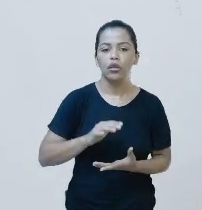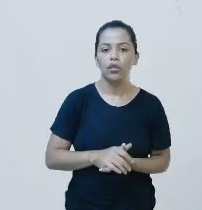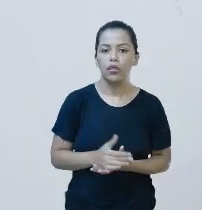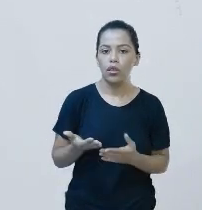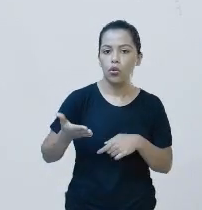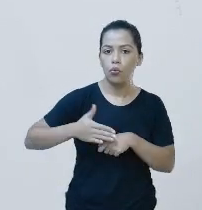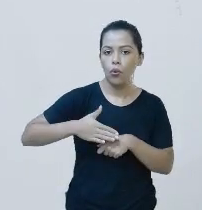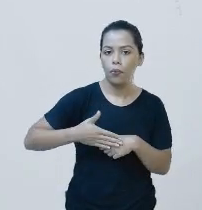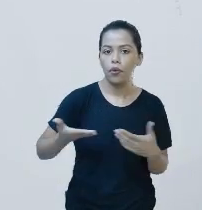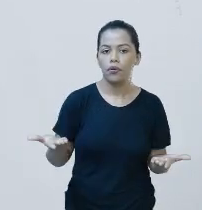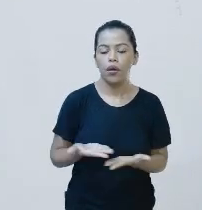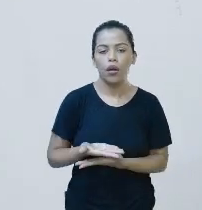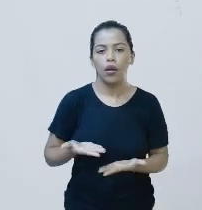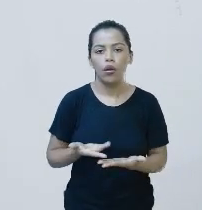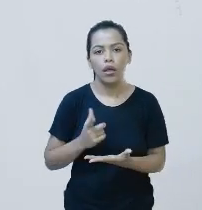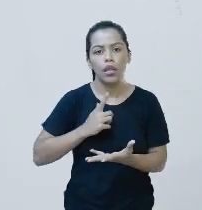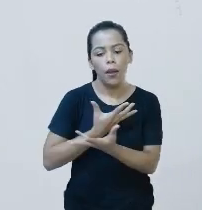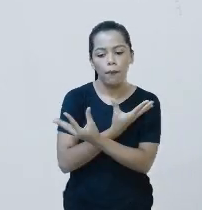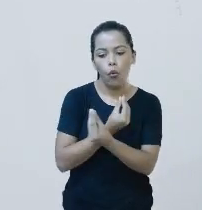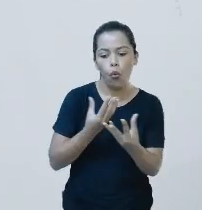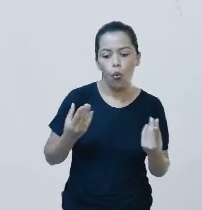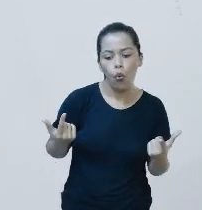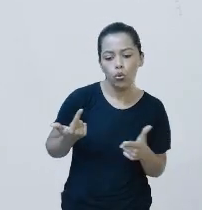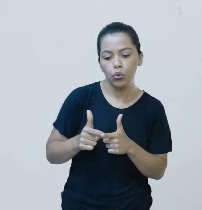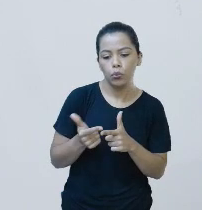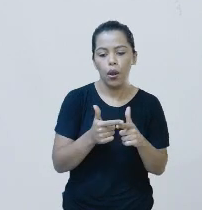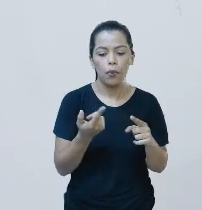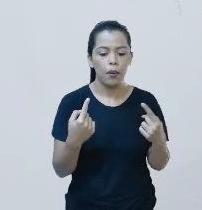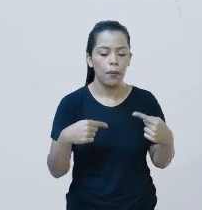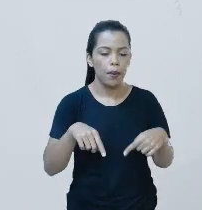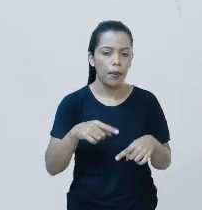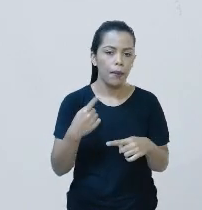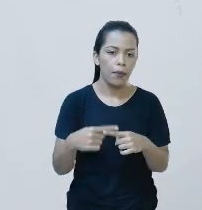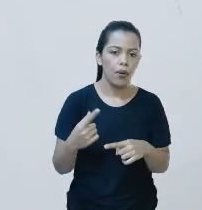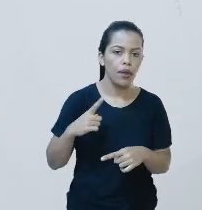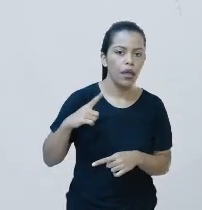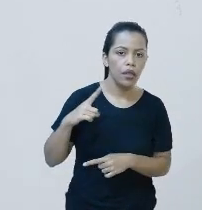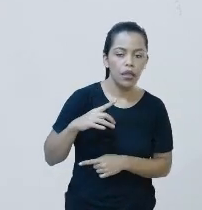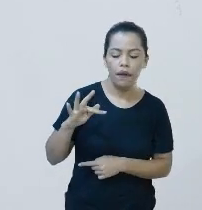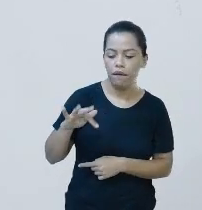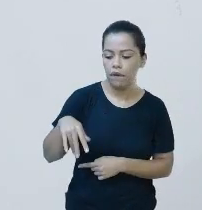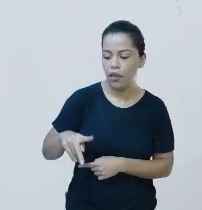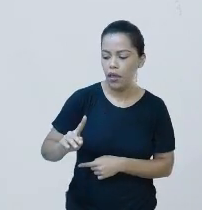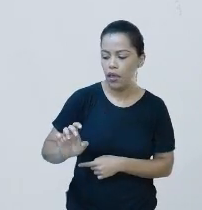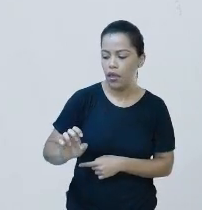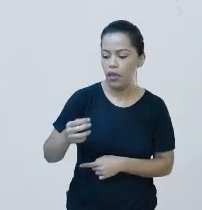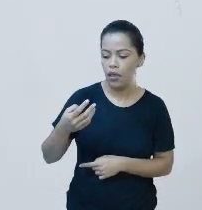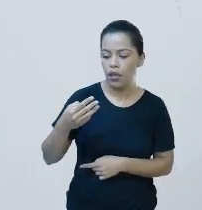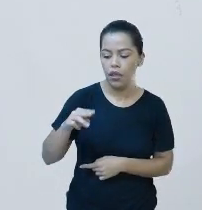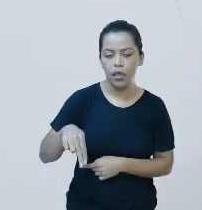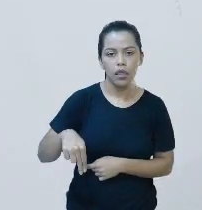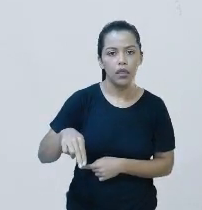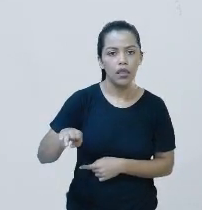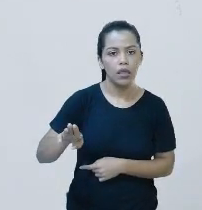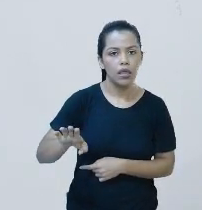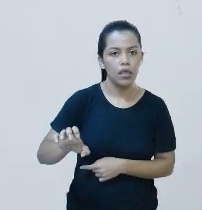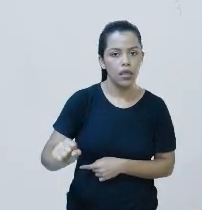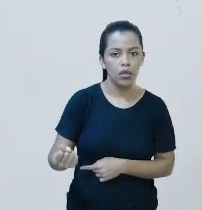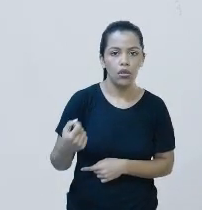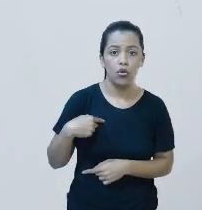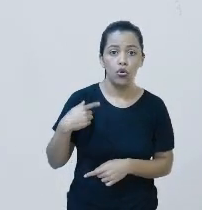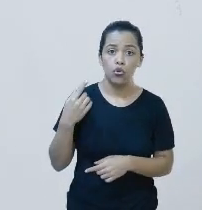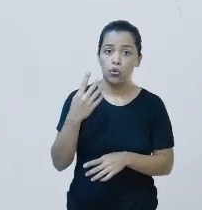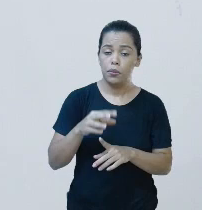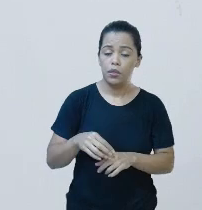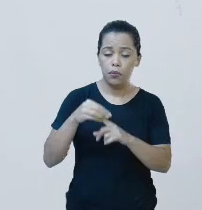atualmente com muitos problemas por conta das fake news, principalmente em redes sociais. As pessoas postam notícias que não são